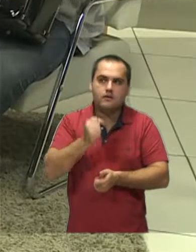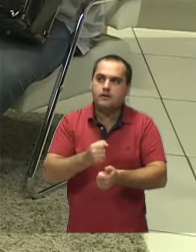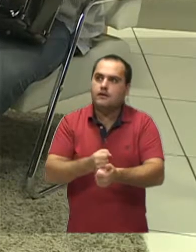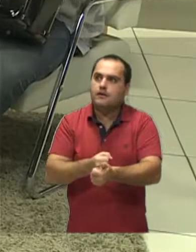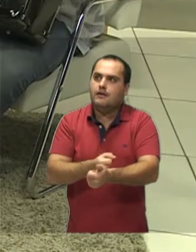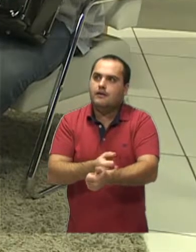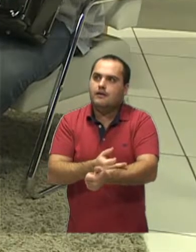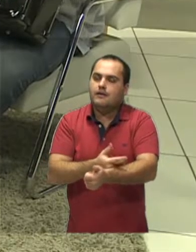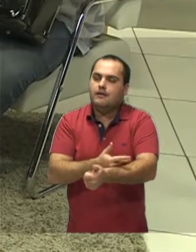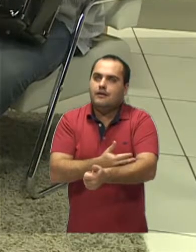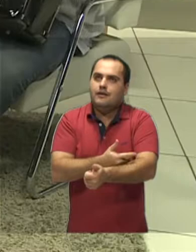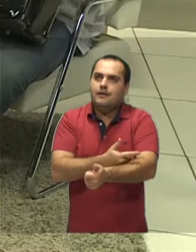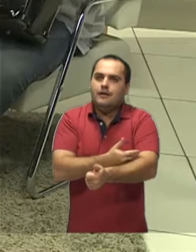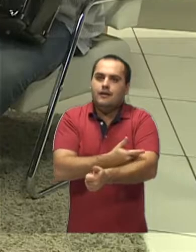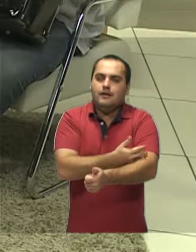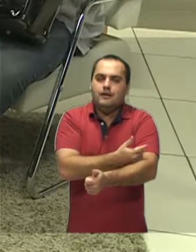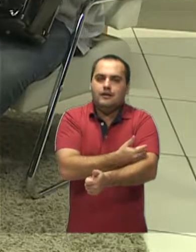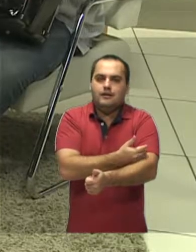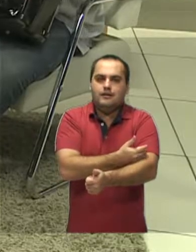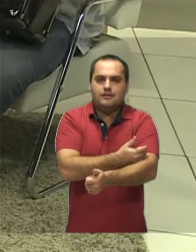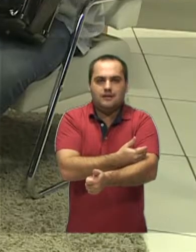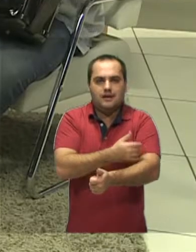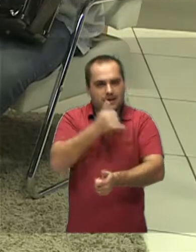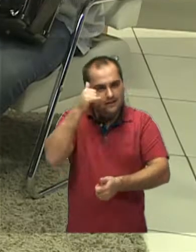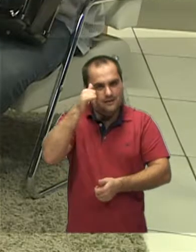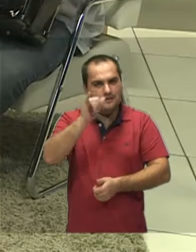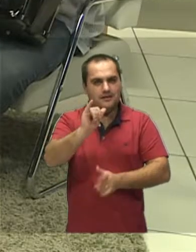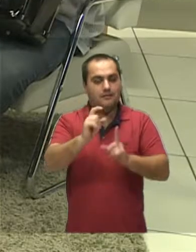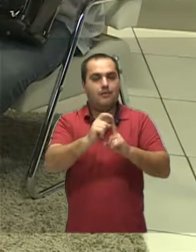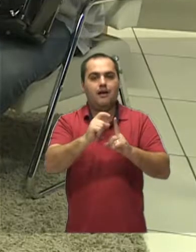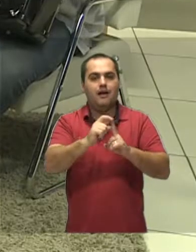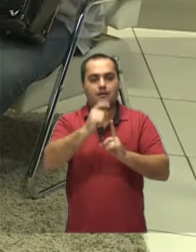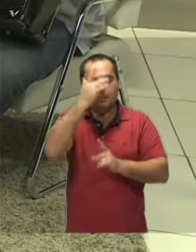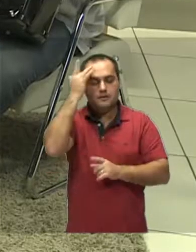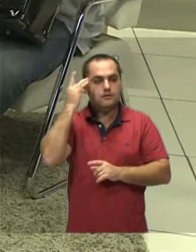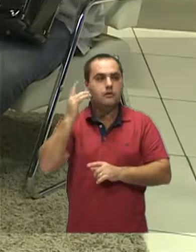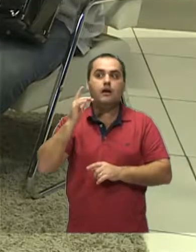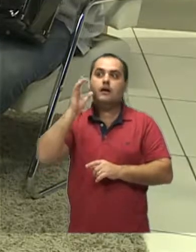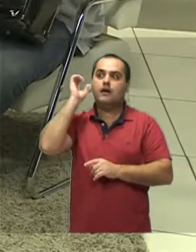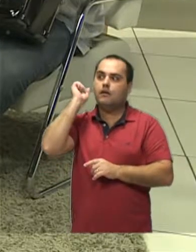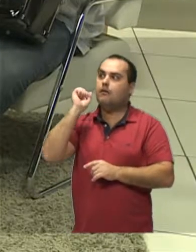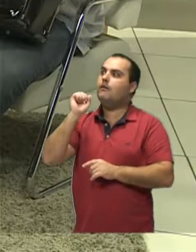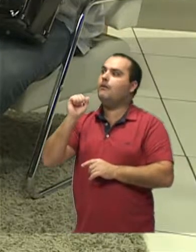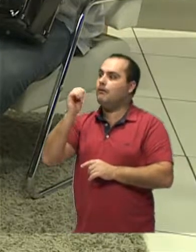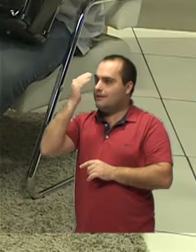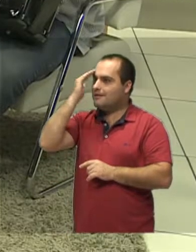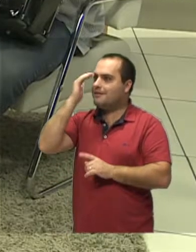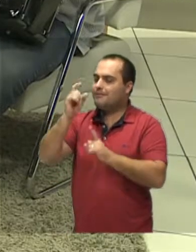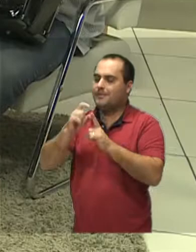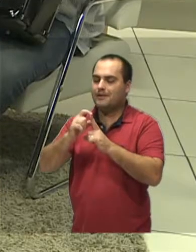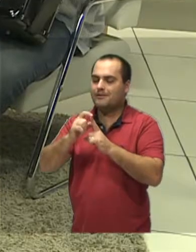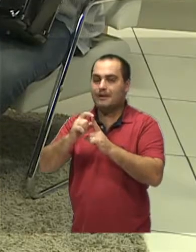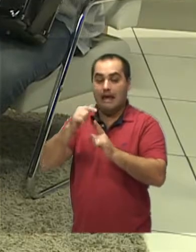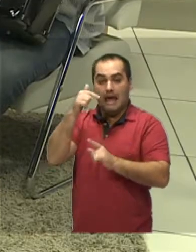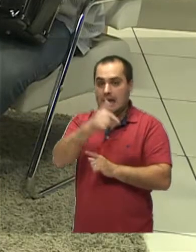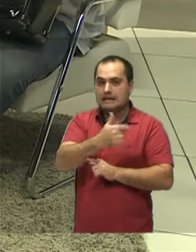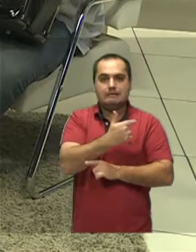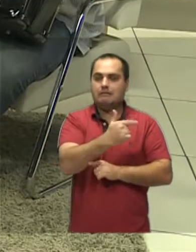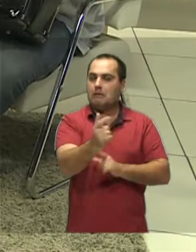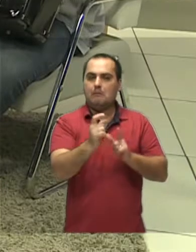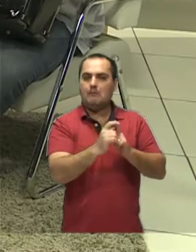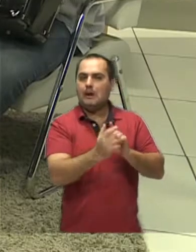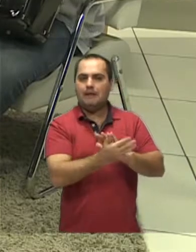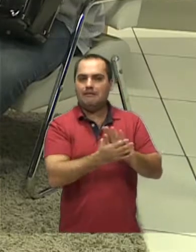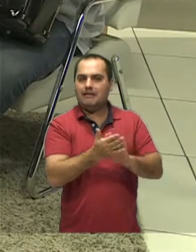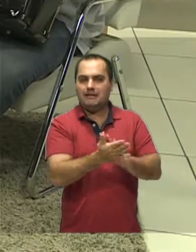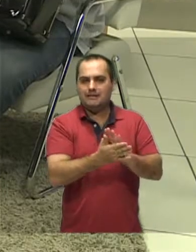falando palavras que podem tocar a pessoa, né? Então, realmente é um pouquinho mais complicado, mas ao mesmo tempo muito,